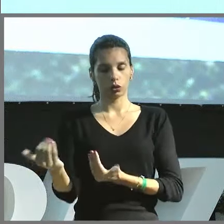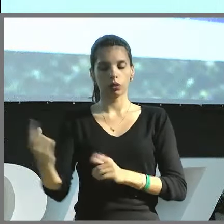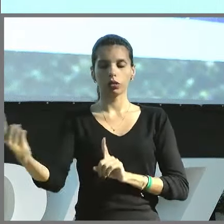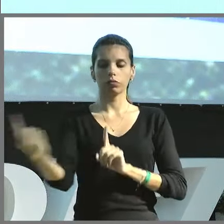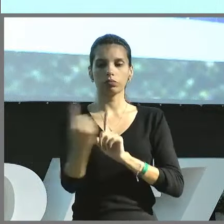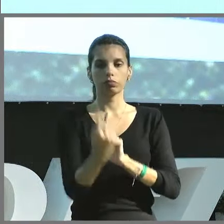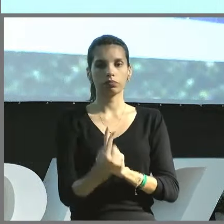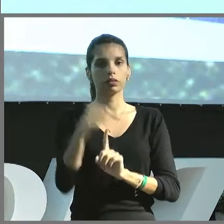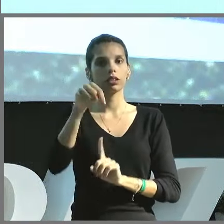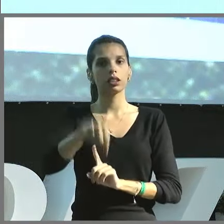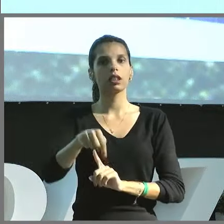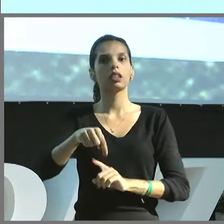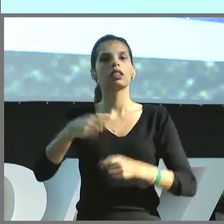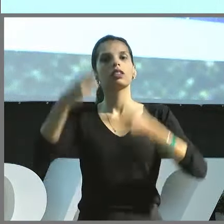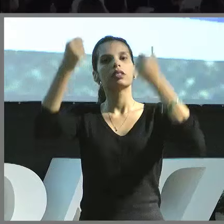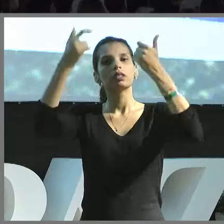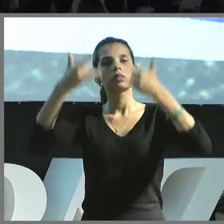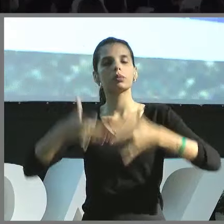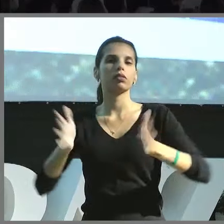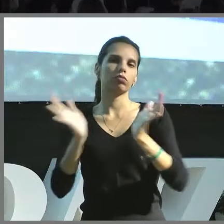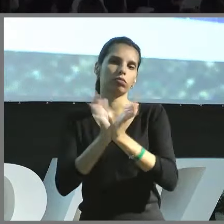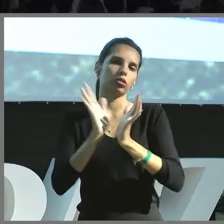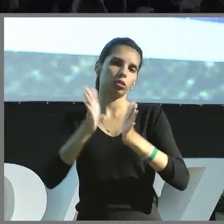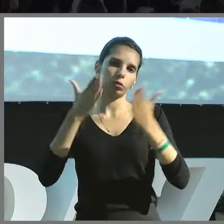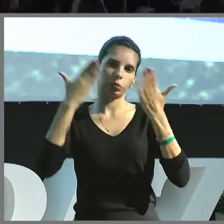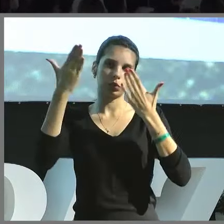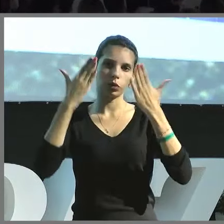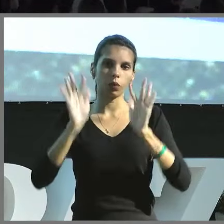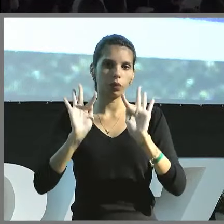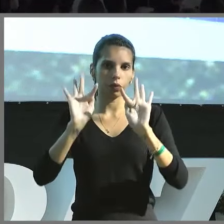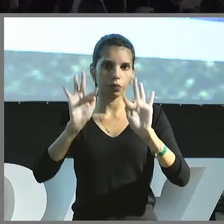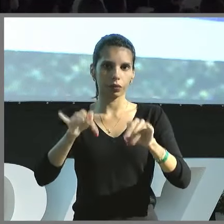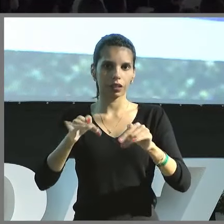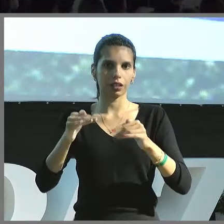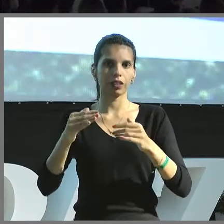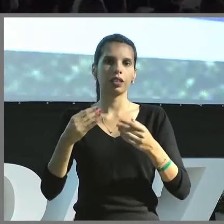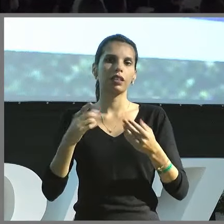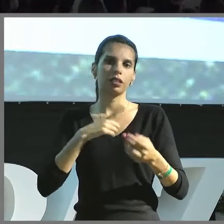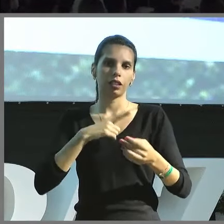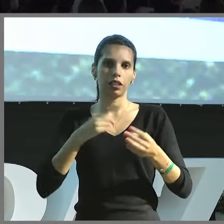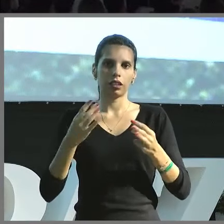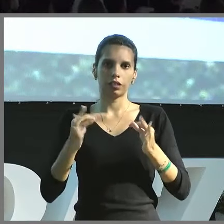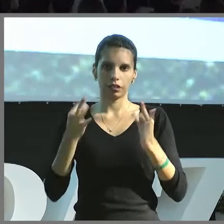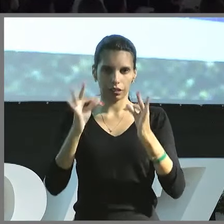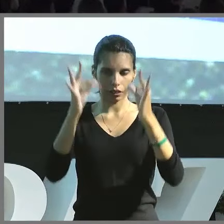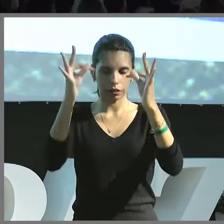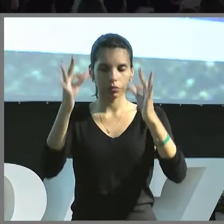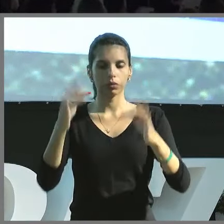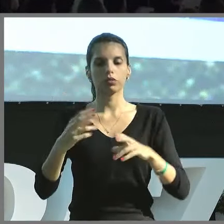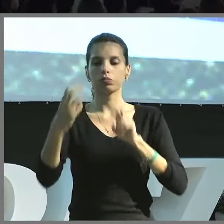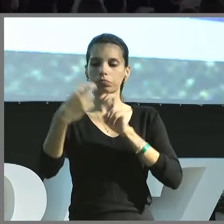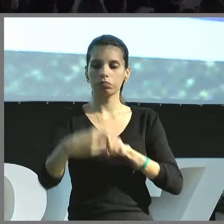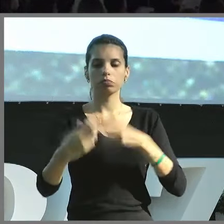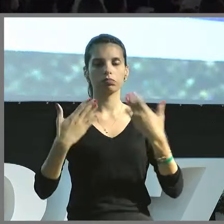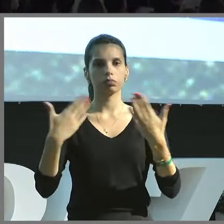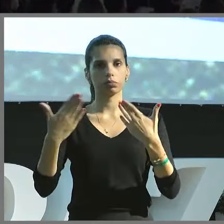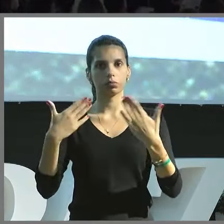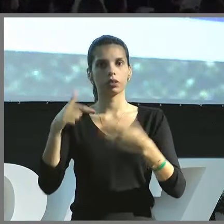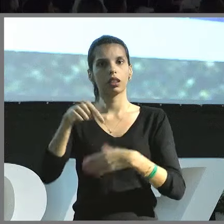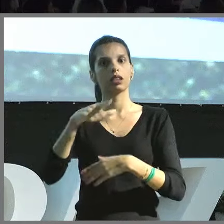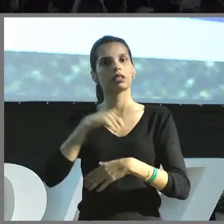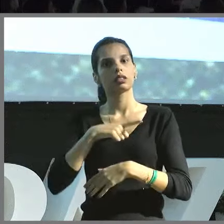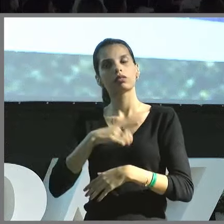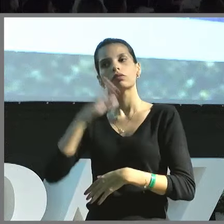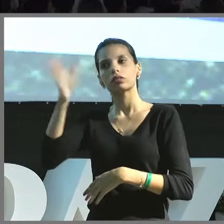trazia no seu processo psicoterapêutico, já finalizando a sua terapia, sobre a mediunidade que ele tinha, que frequentava no